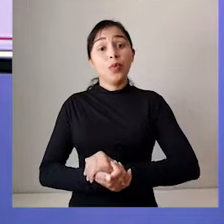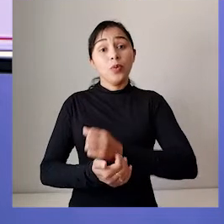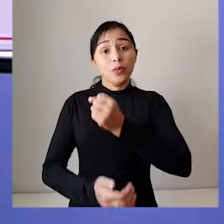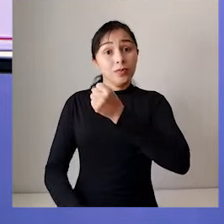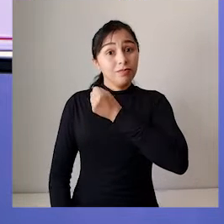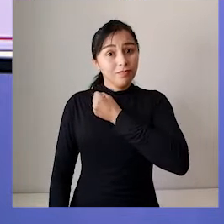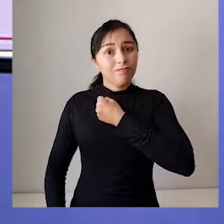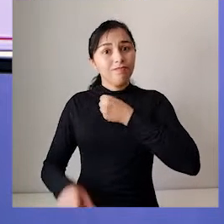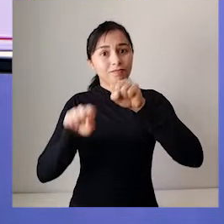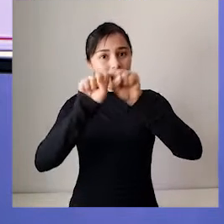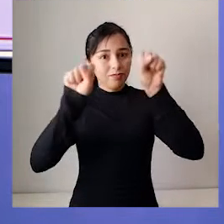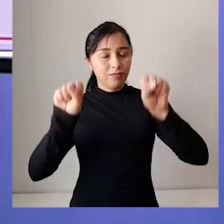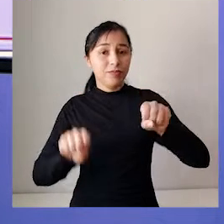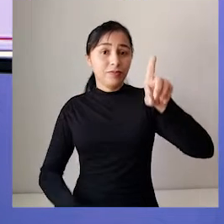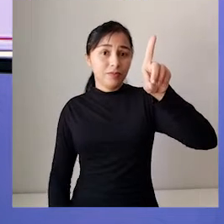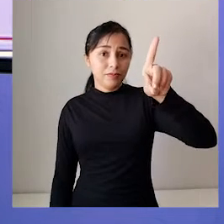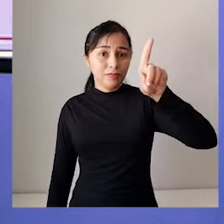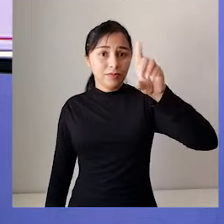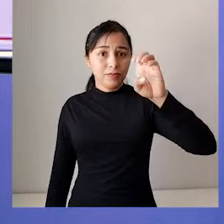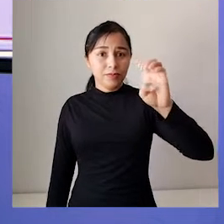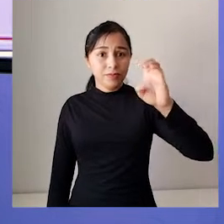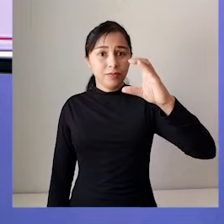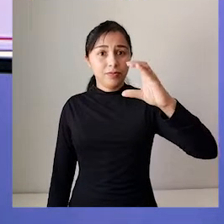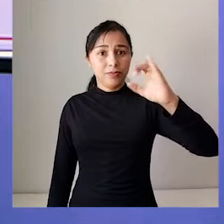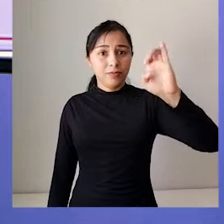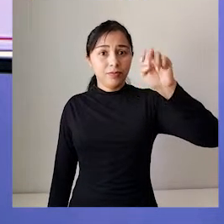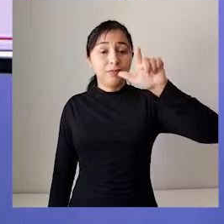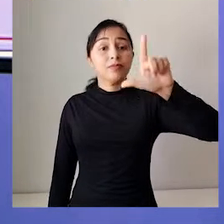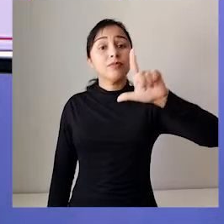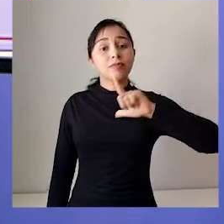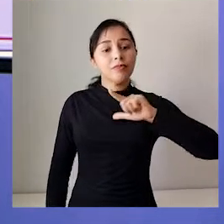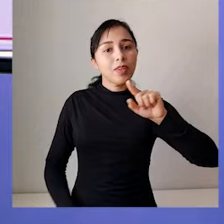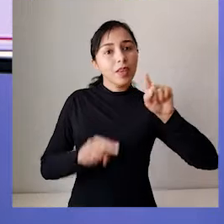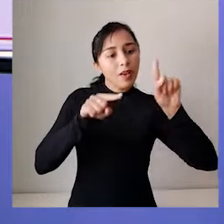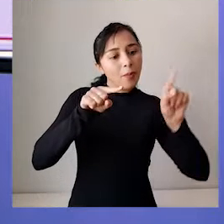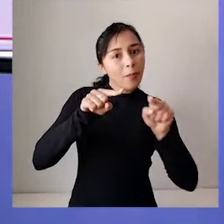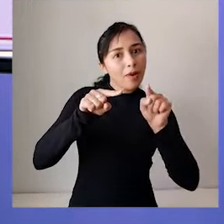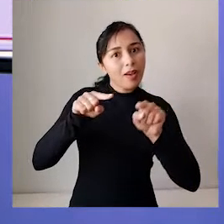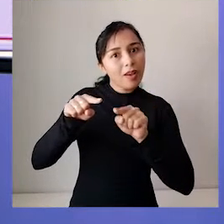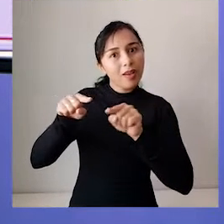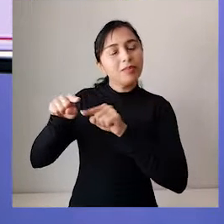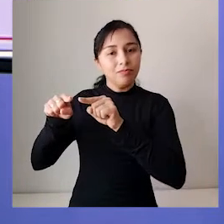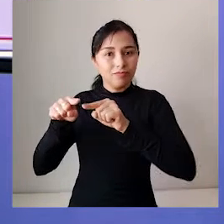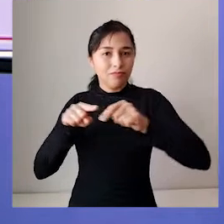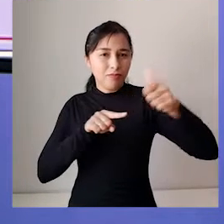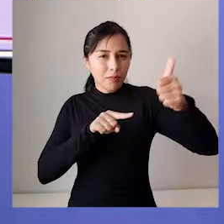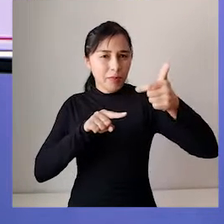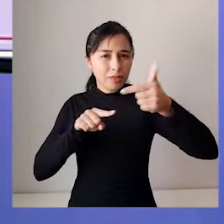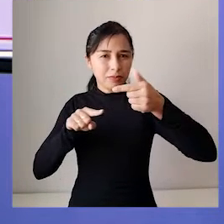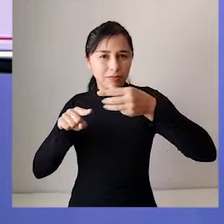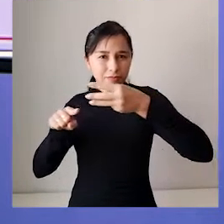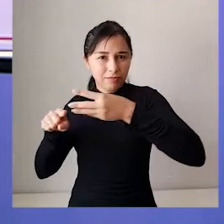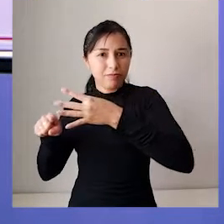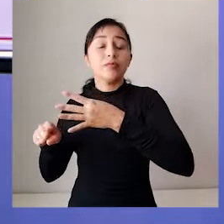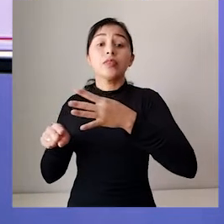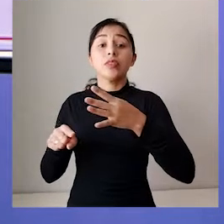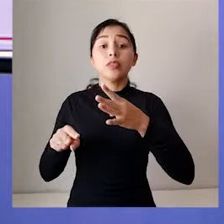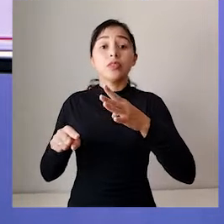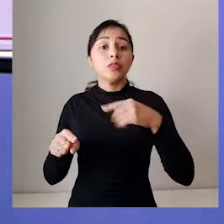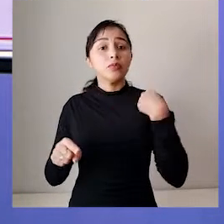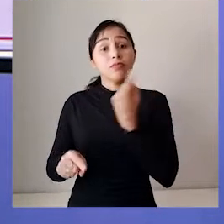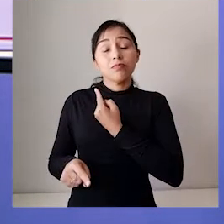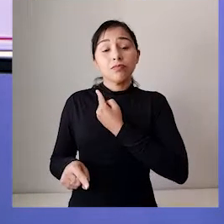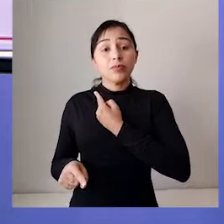posicional, usando esses 10 algarismos, juntando eles em sequências diferentes, nós conseguimos